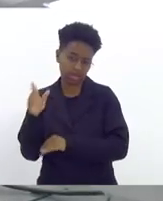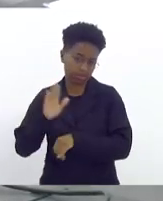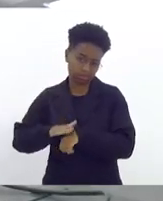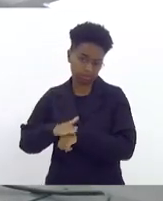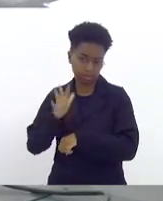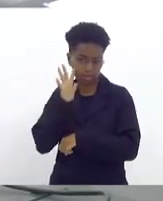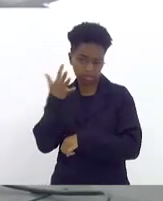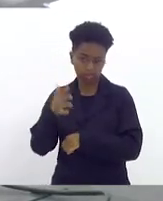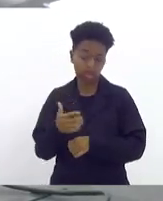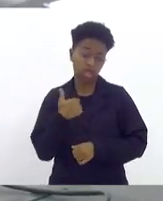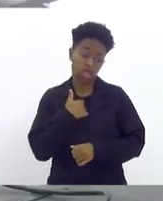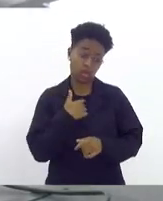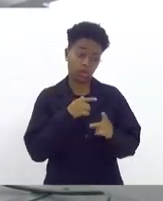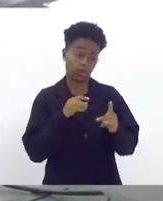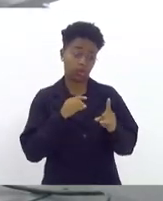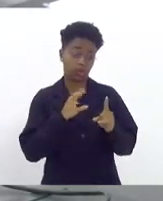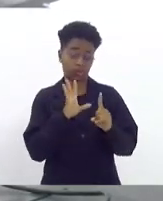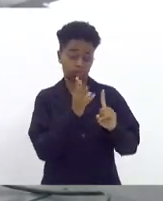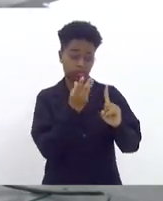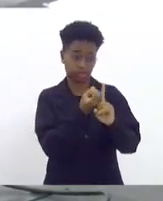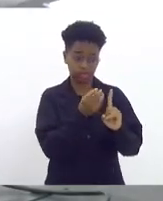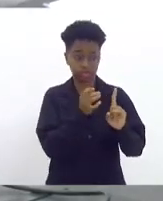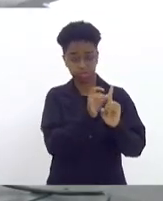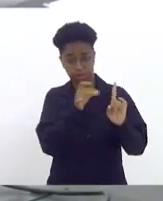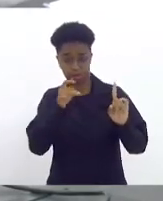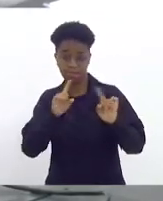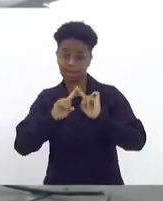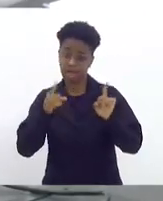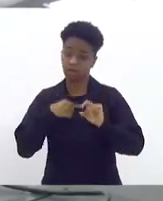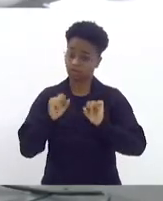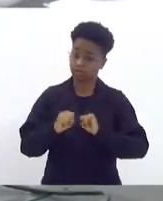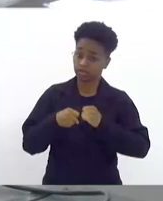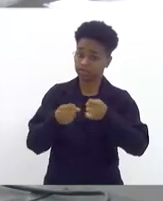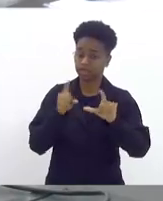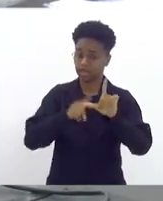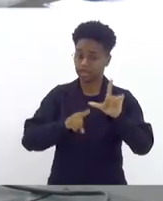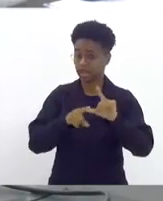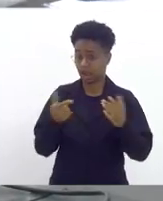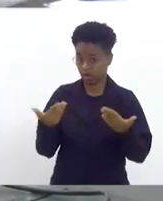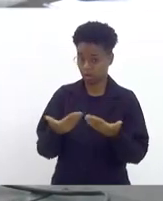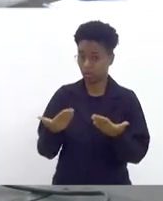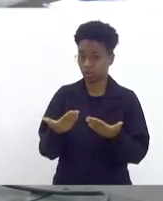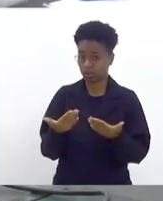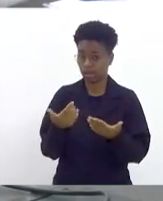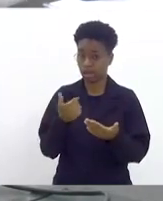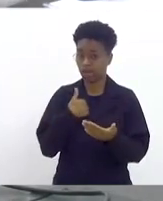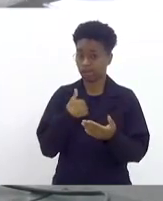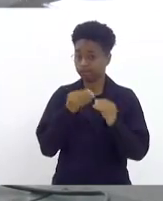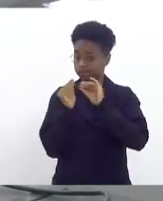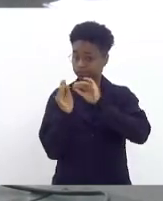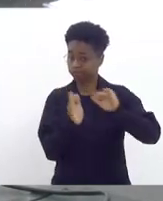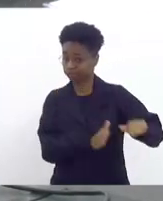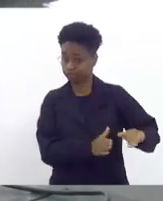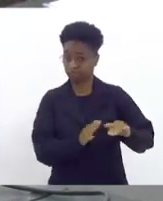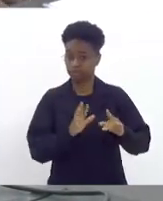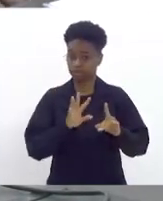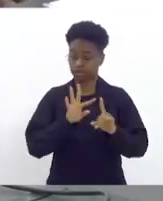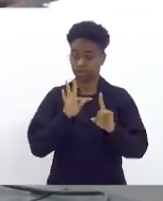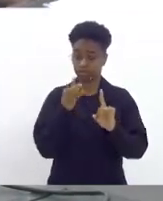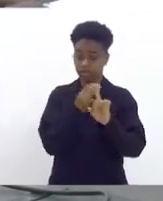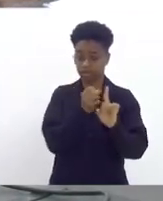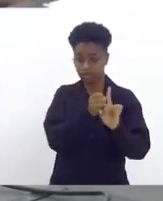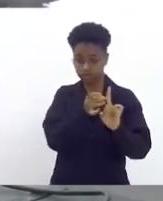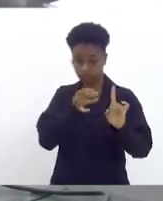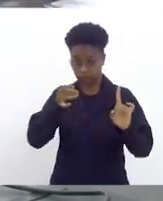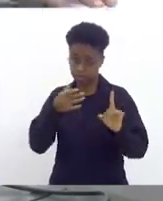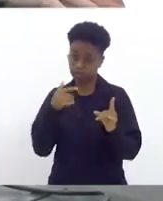aqui sou eu mas quem tá defendendo as letras nesse momento mexendo na minha transfobia de lado sou eu não na